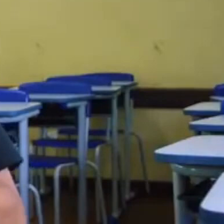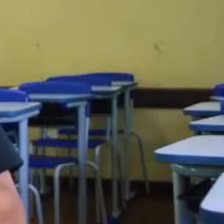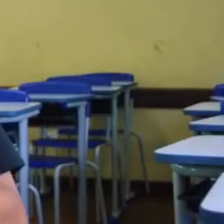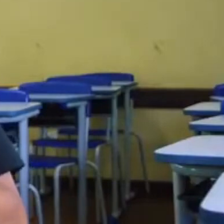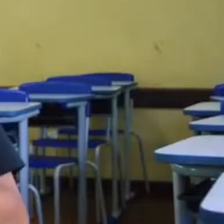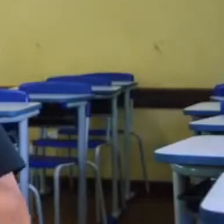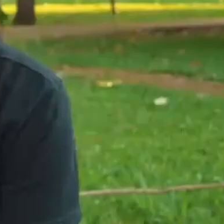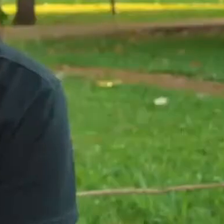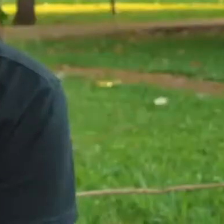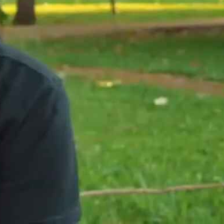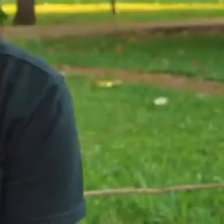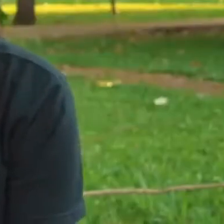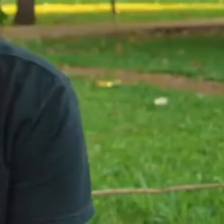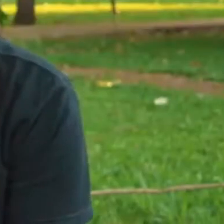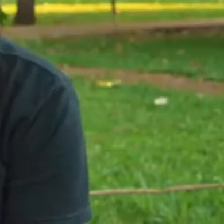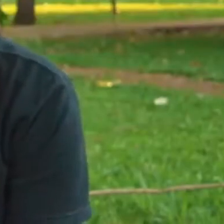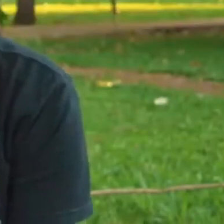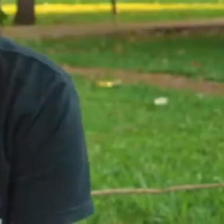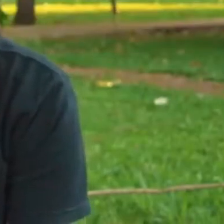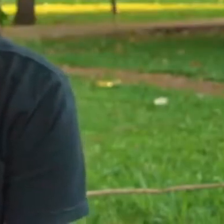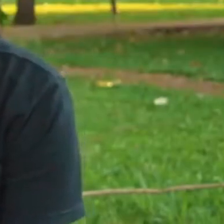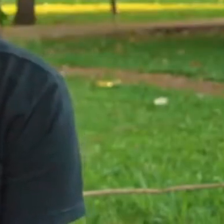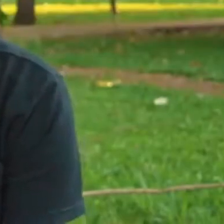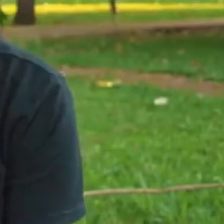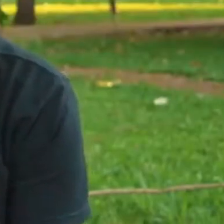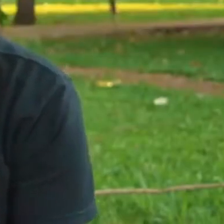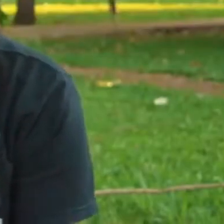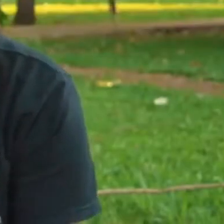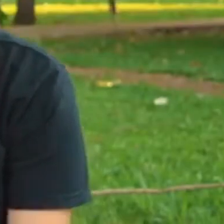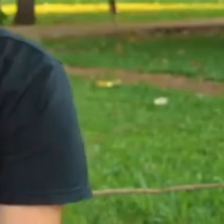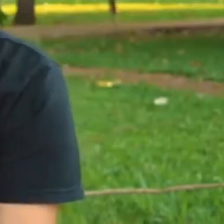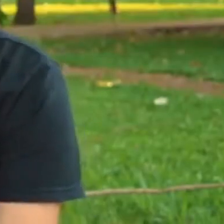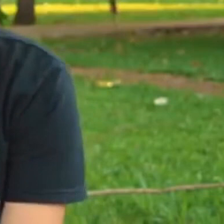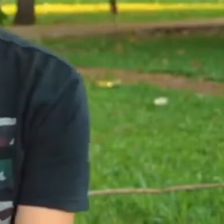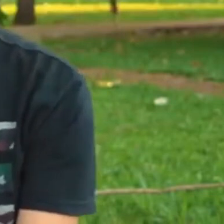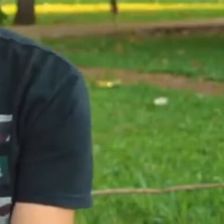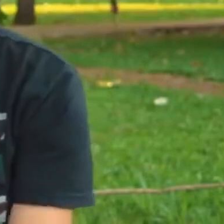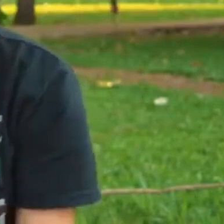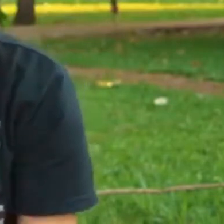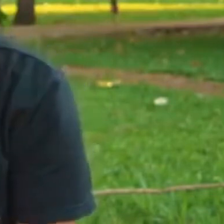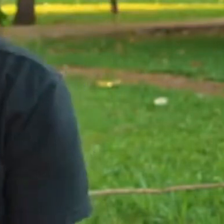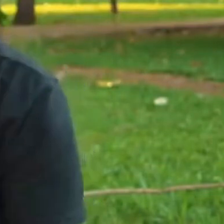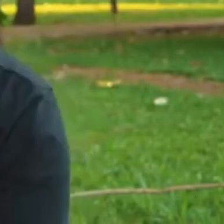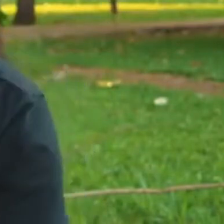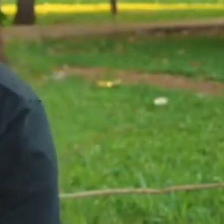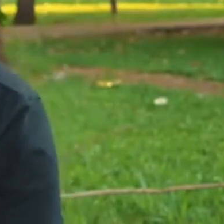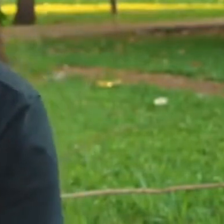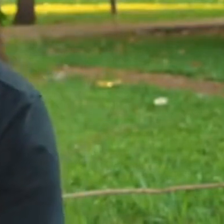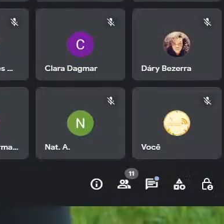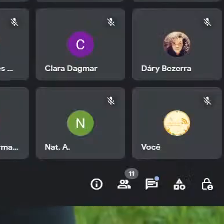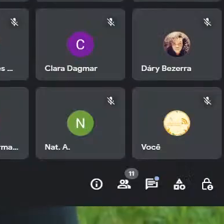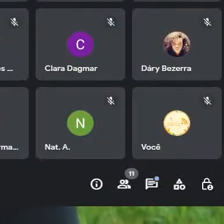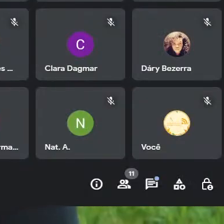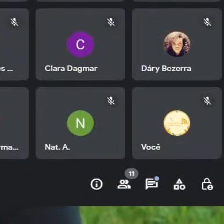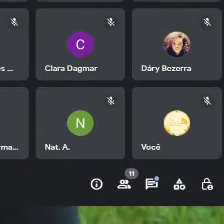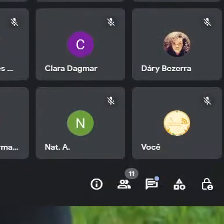era diferente. Eu sempre fui uma pessoa assim que eu tentava entender o que era eu, desde o começo. Desde o